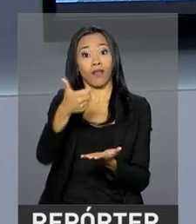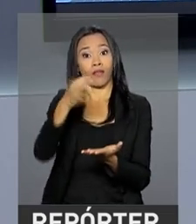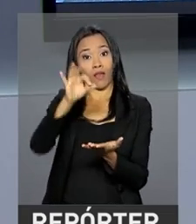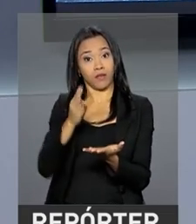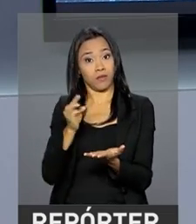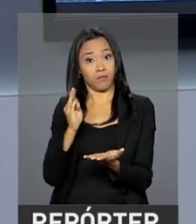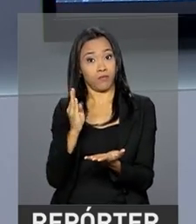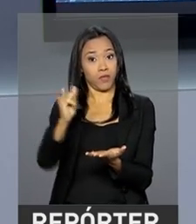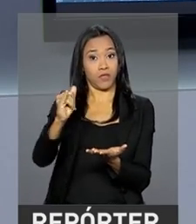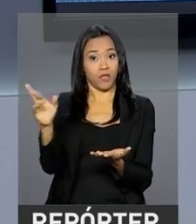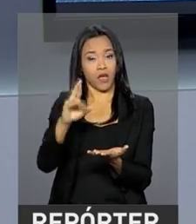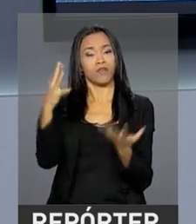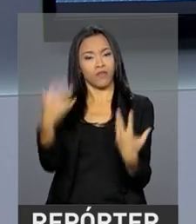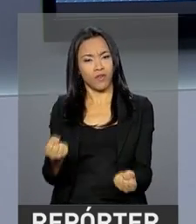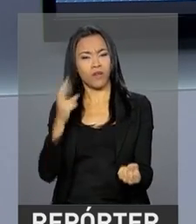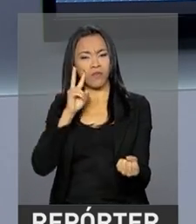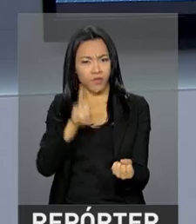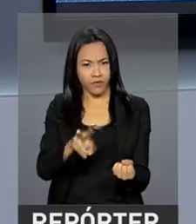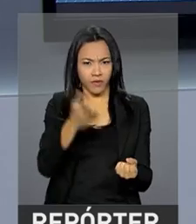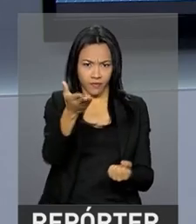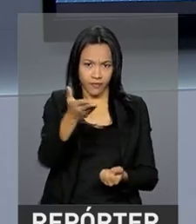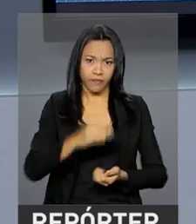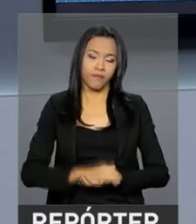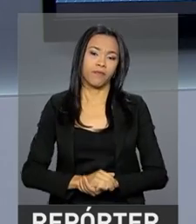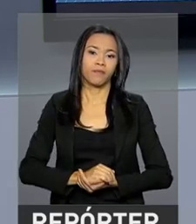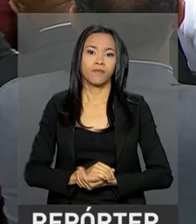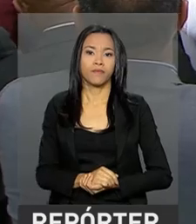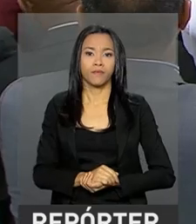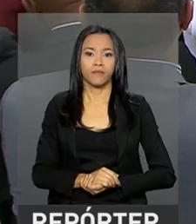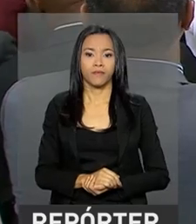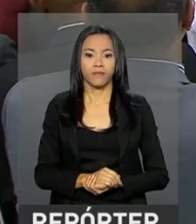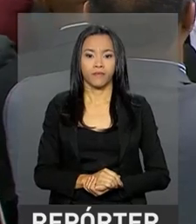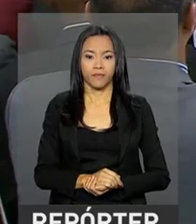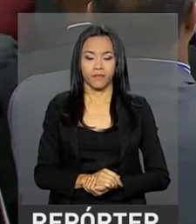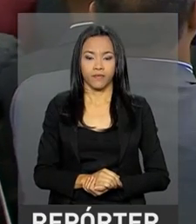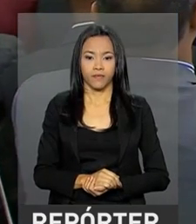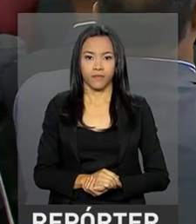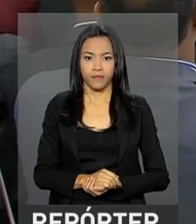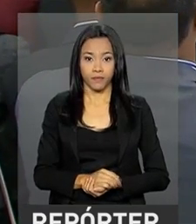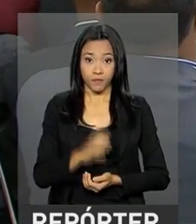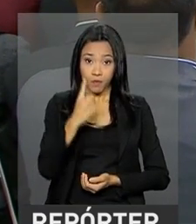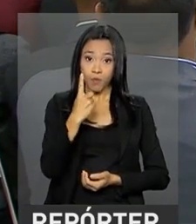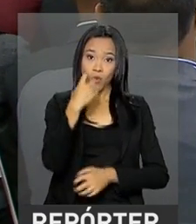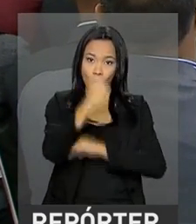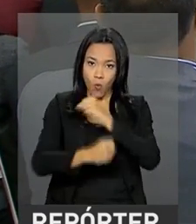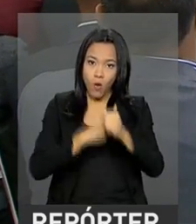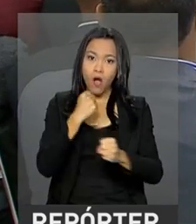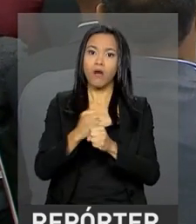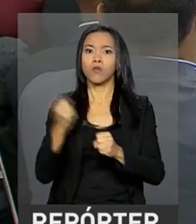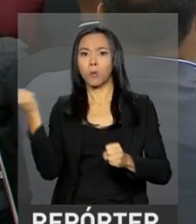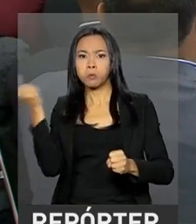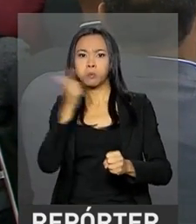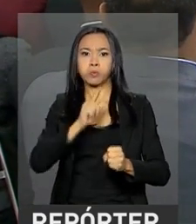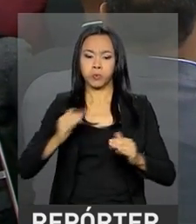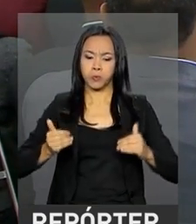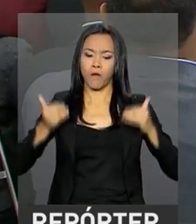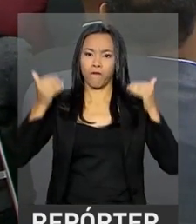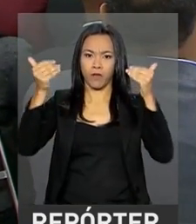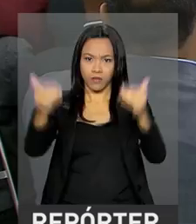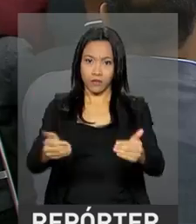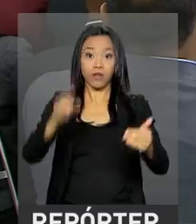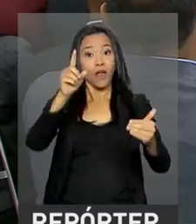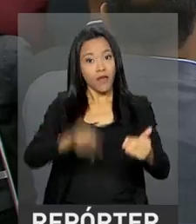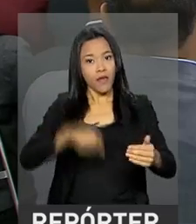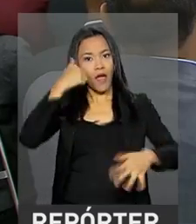deais vamos ver na de ta dias eu quero um ano de avanços Essa foi a avaliação do